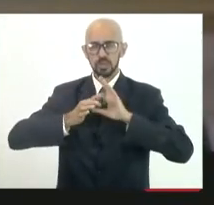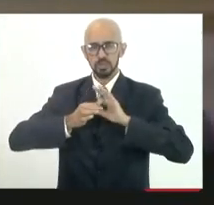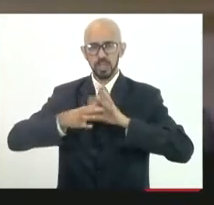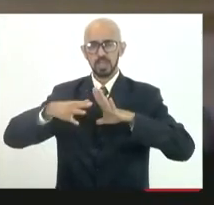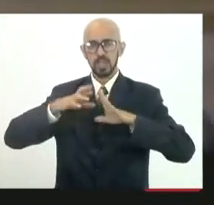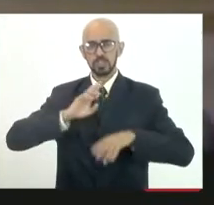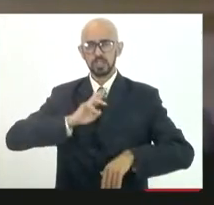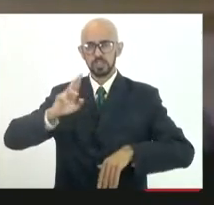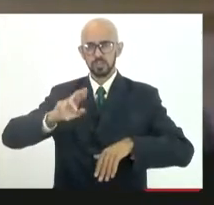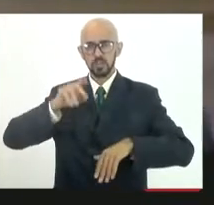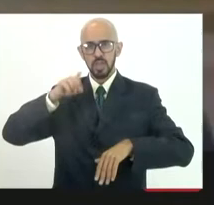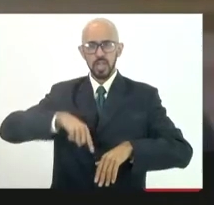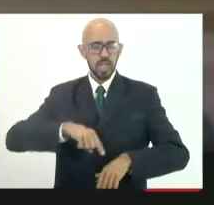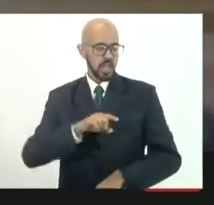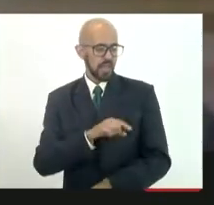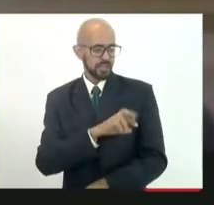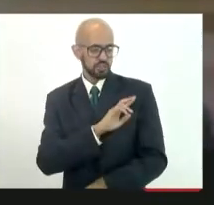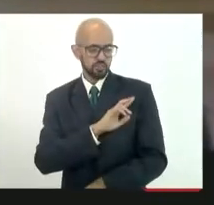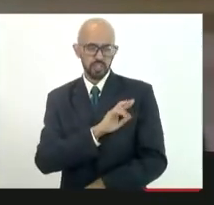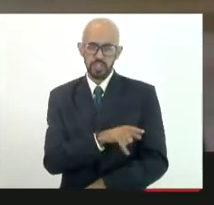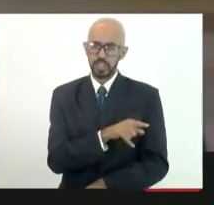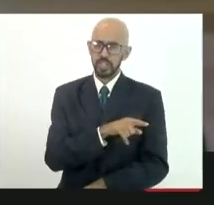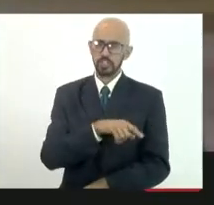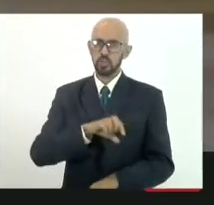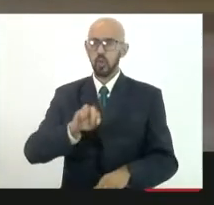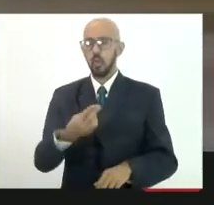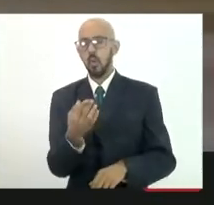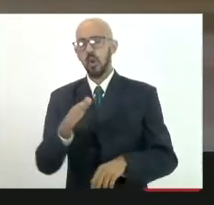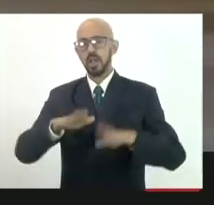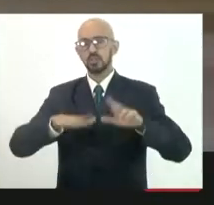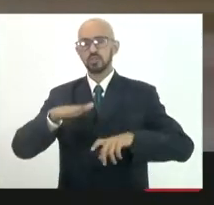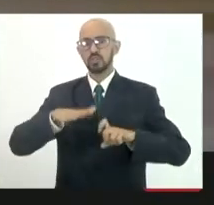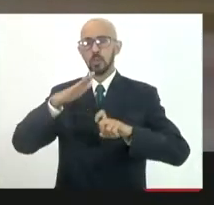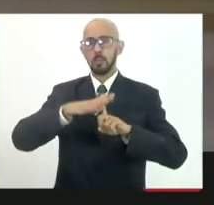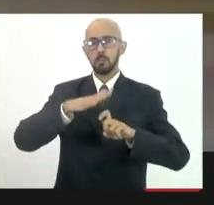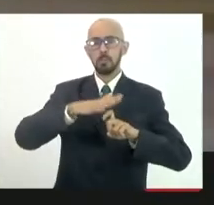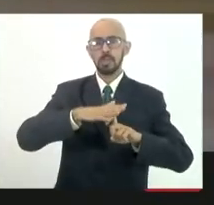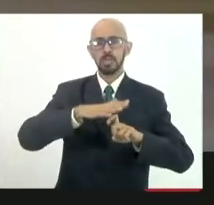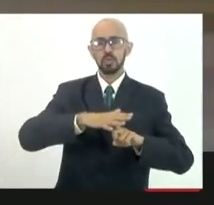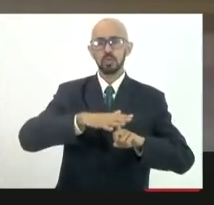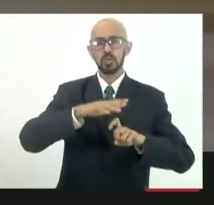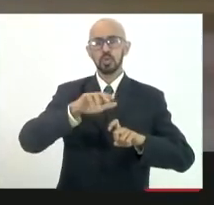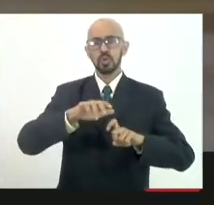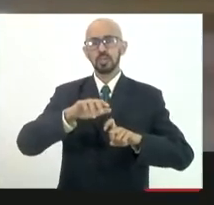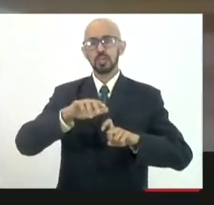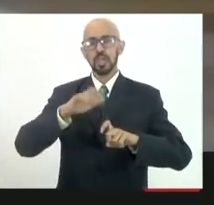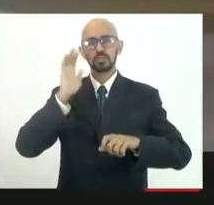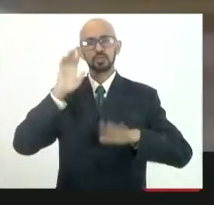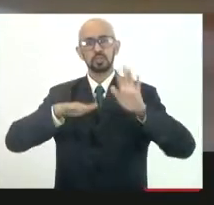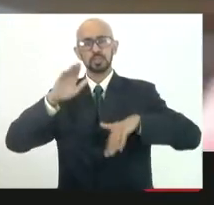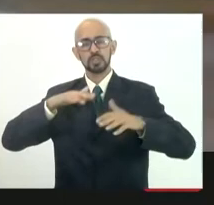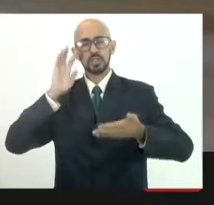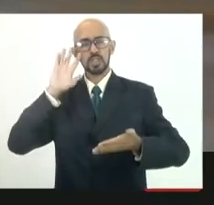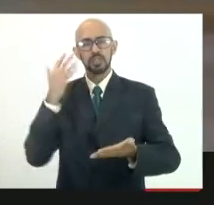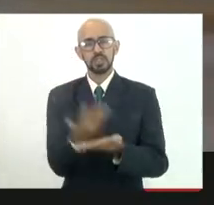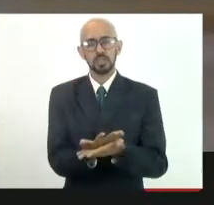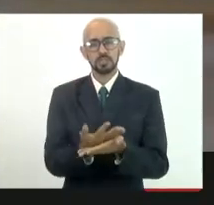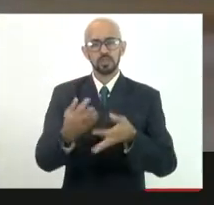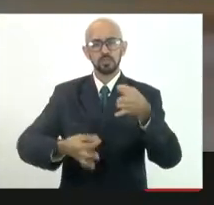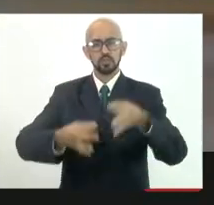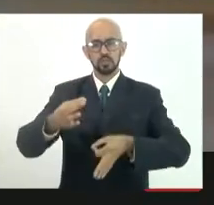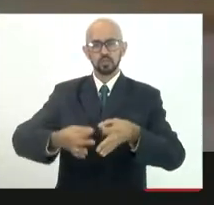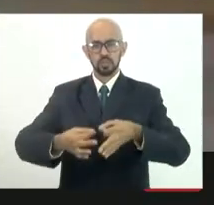como pitoresco, mitológico, e muitas vezes até decisões judiciais acabam corroborando